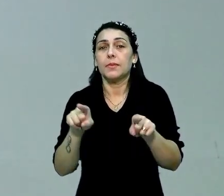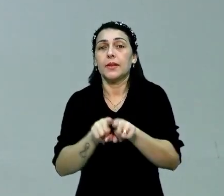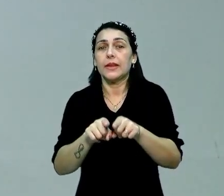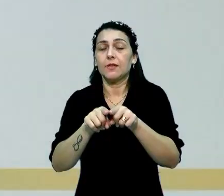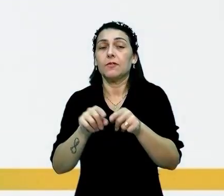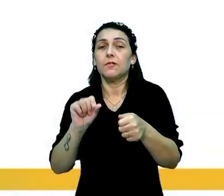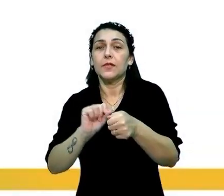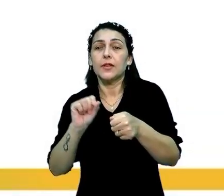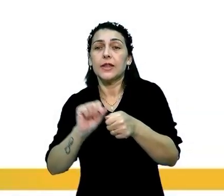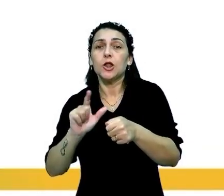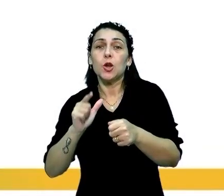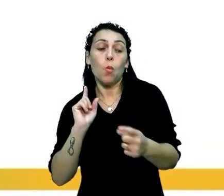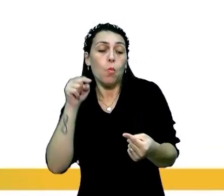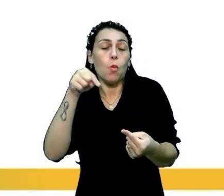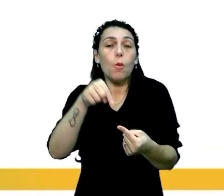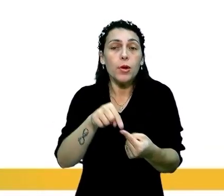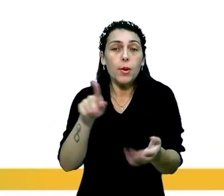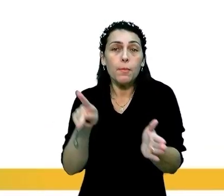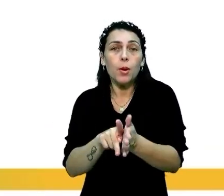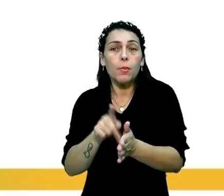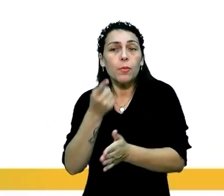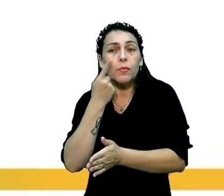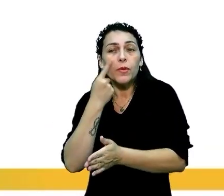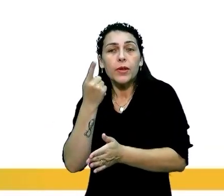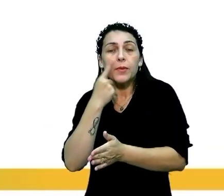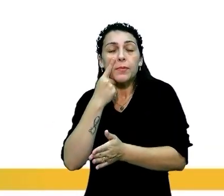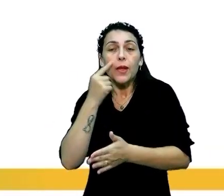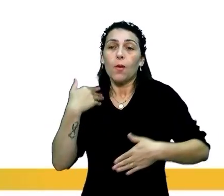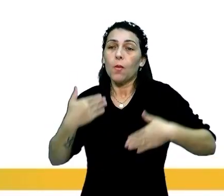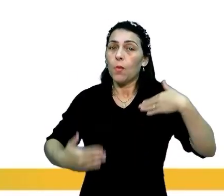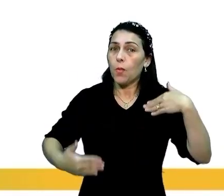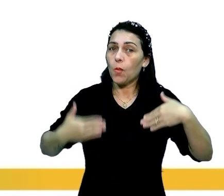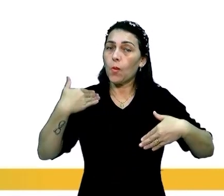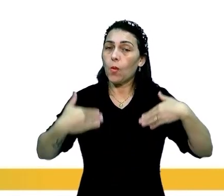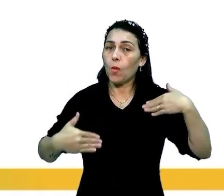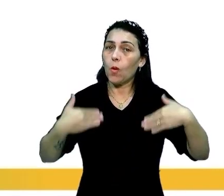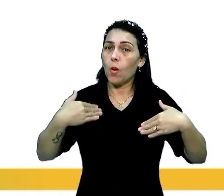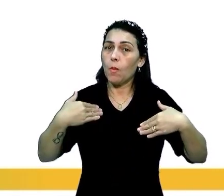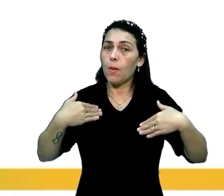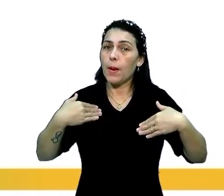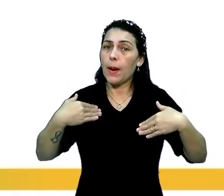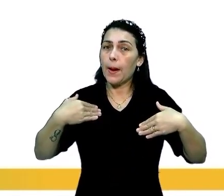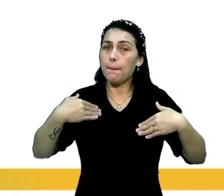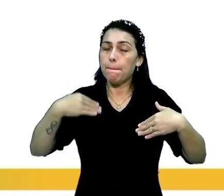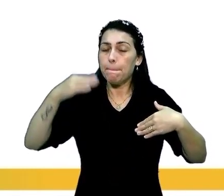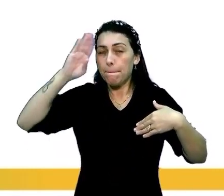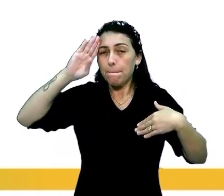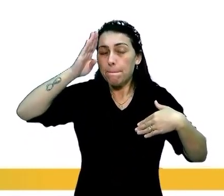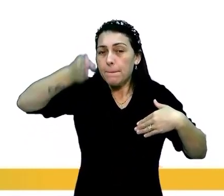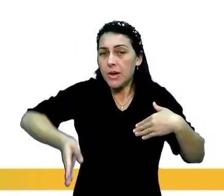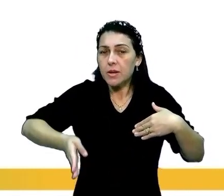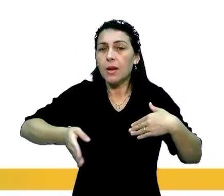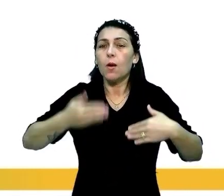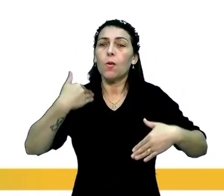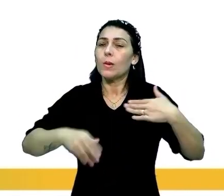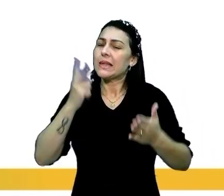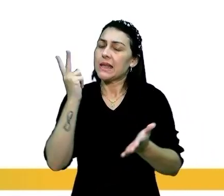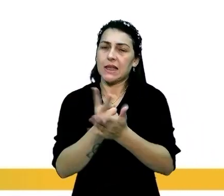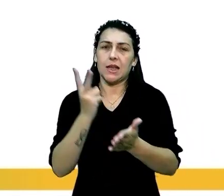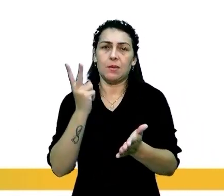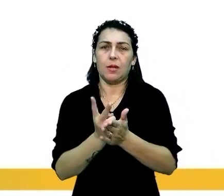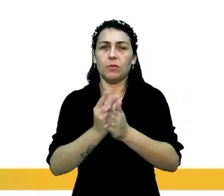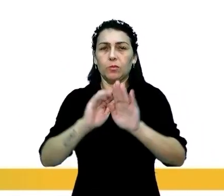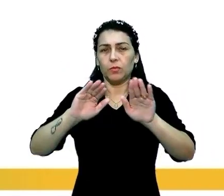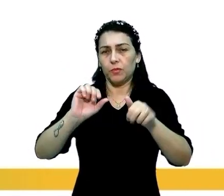elas tinham um objetivo. Vamos ver aqui, ó, o corpo como instrumento. O corpo humano sempre foi